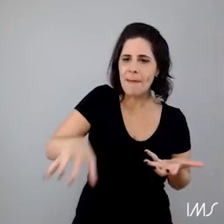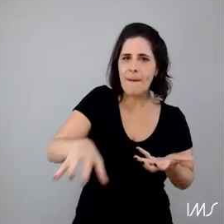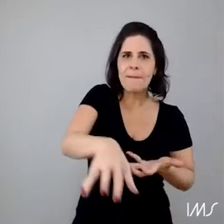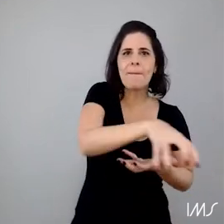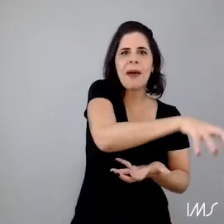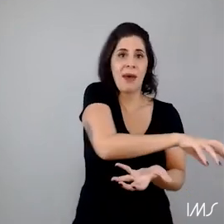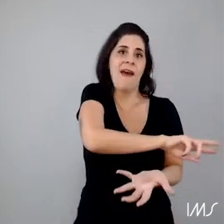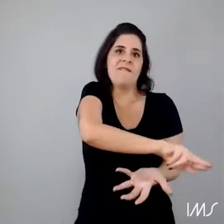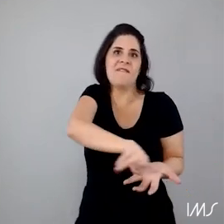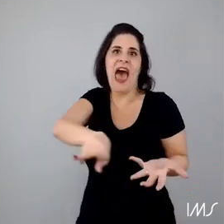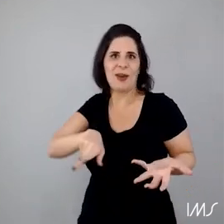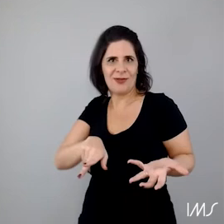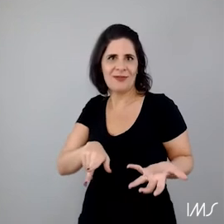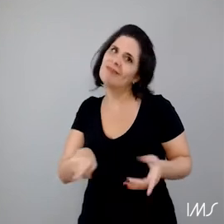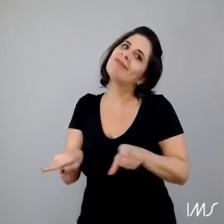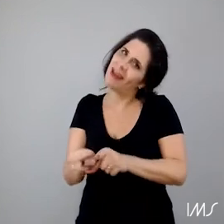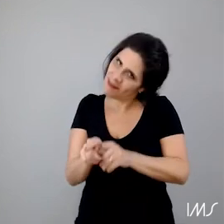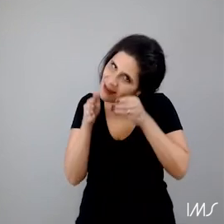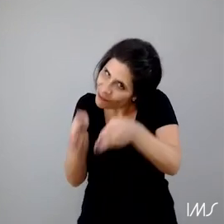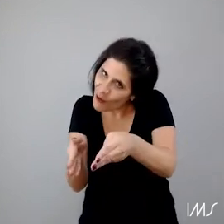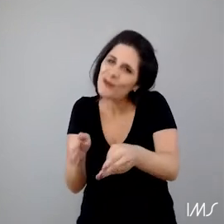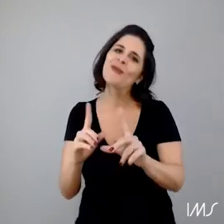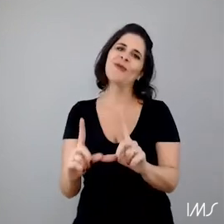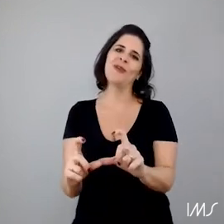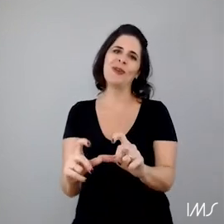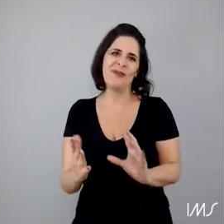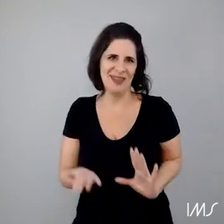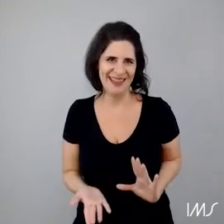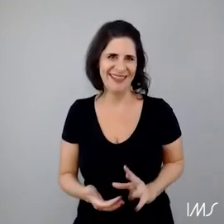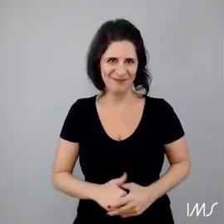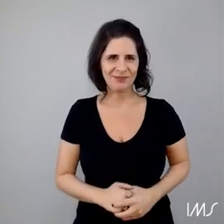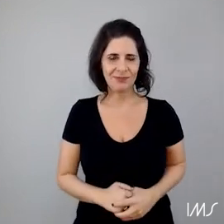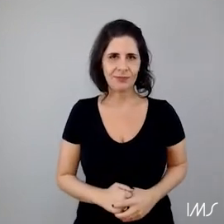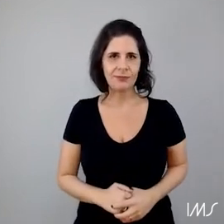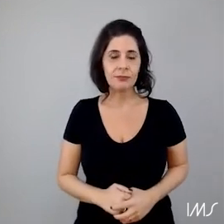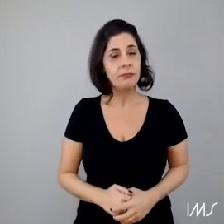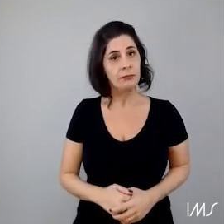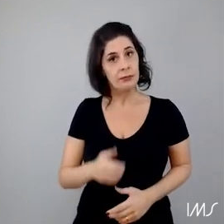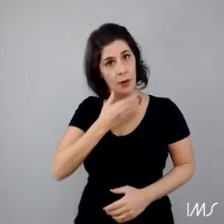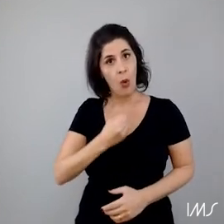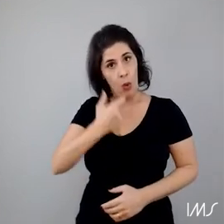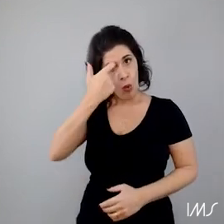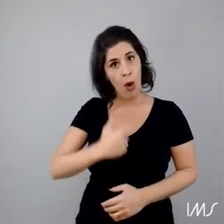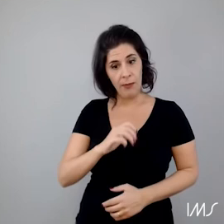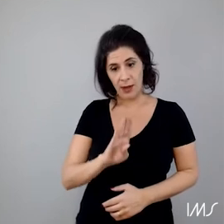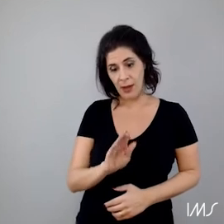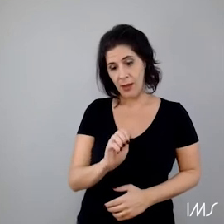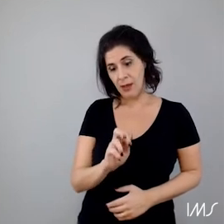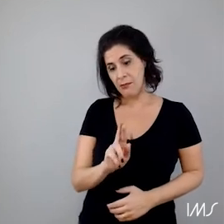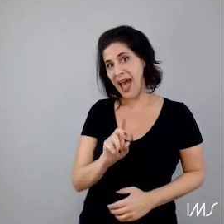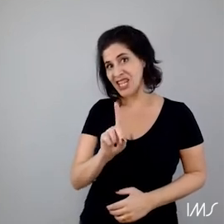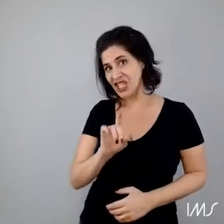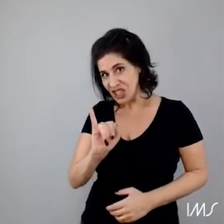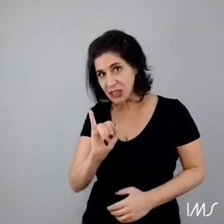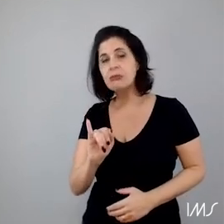E ele recebia as pessoas e conversava. Nunca tinha percebido o professor Bardi não receber alguém. Ele sempre